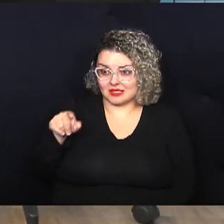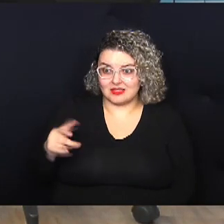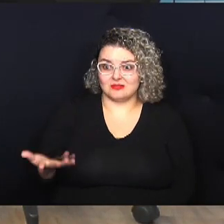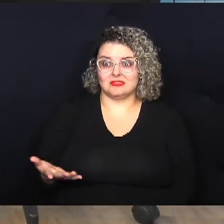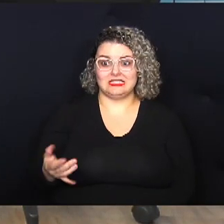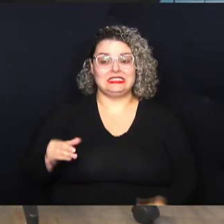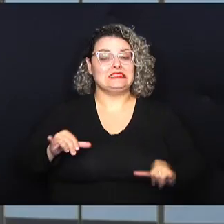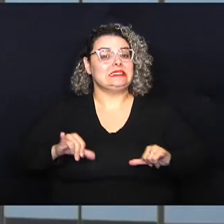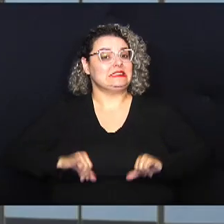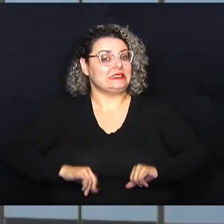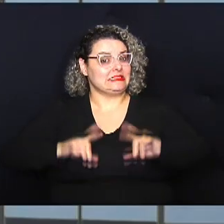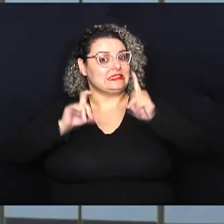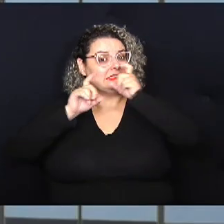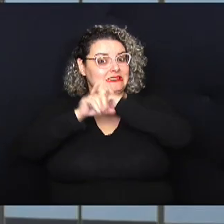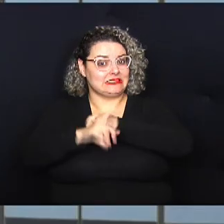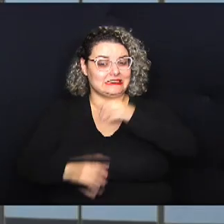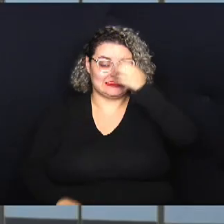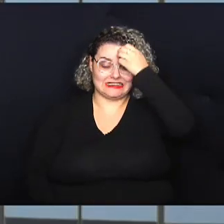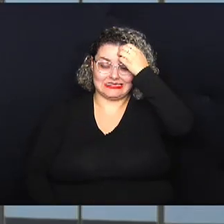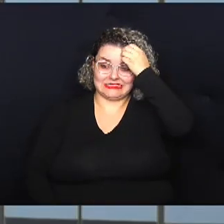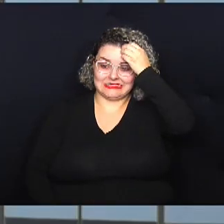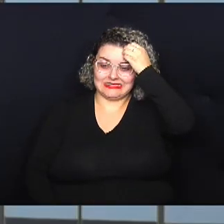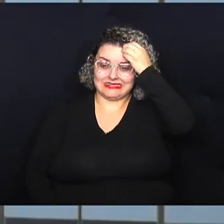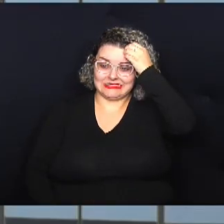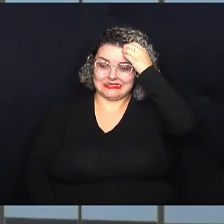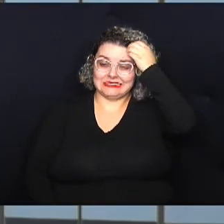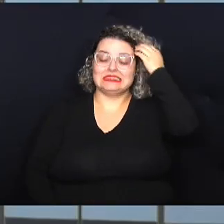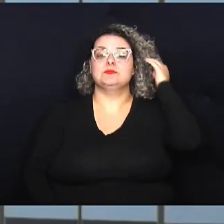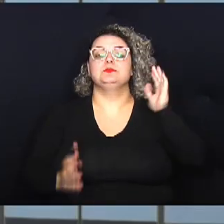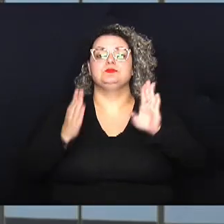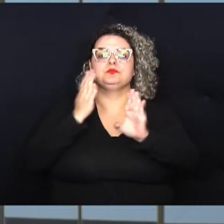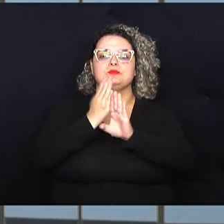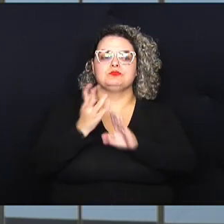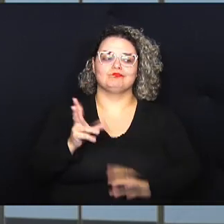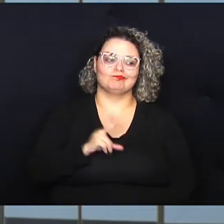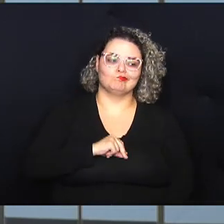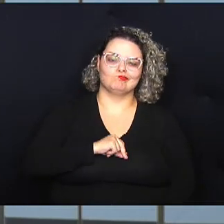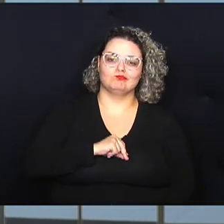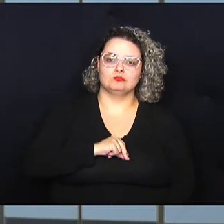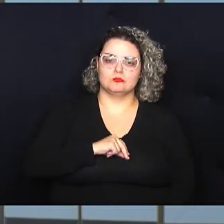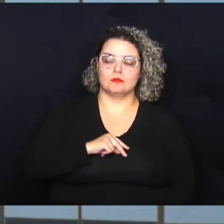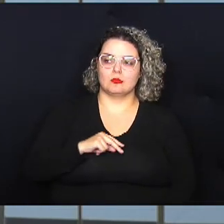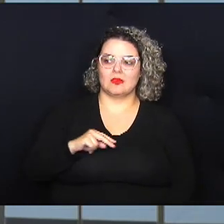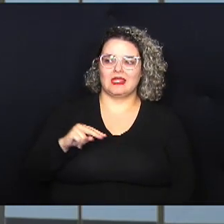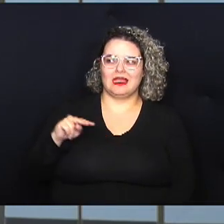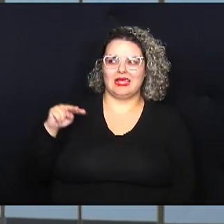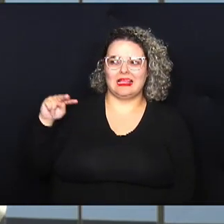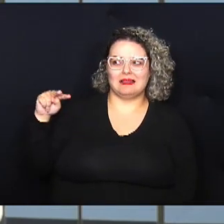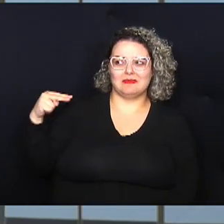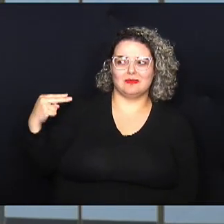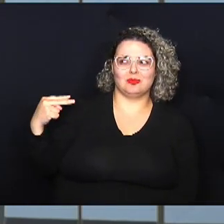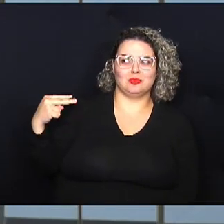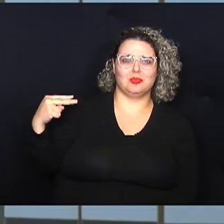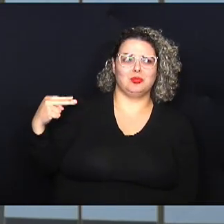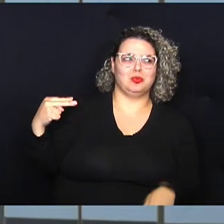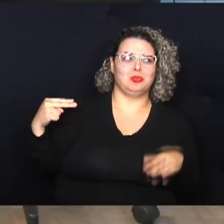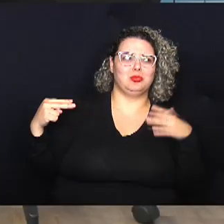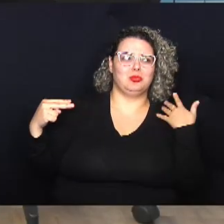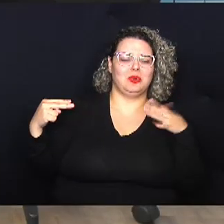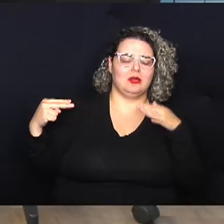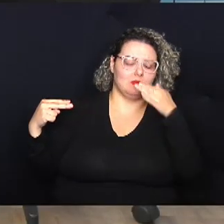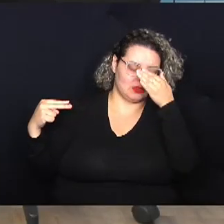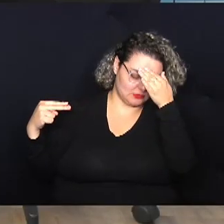dolorido, sim. E dói mesmo. Você se encontrar, você fala assim, nossa, a visão que o outro tem é essa. Nossa,